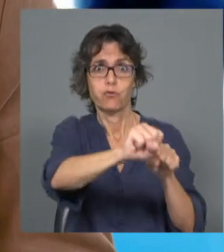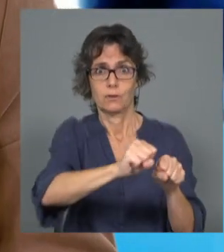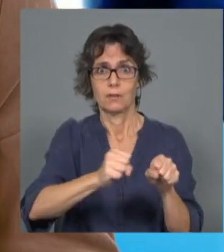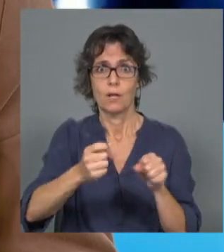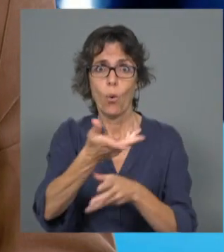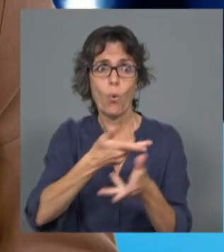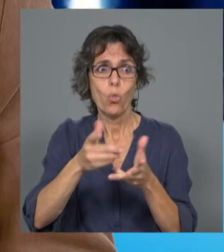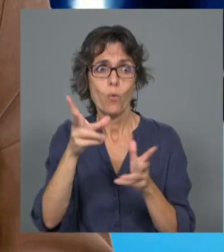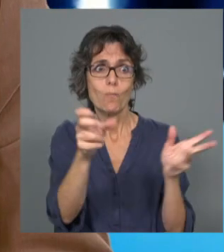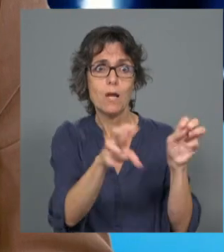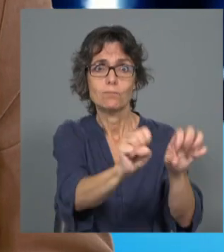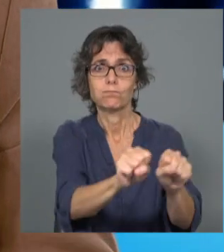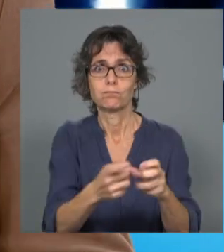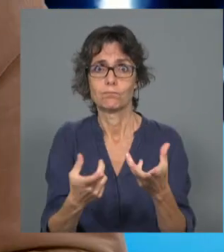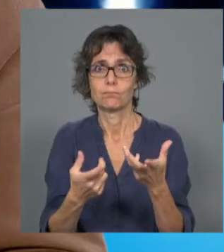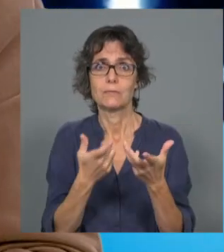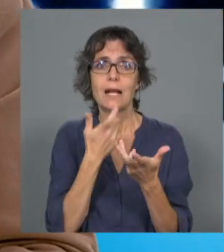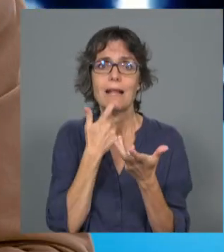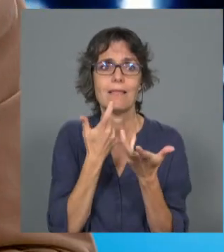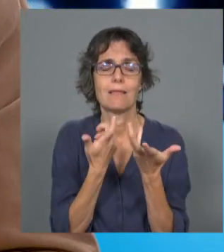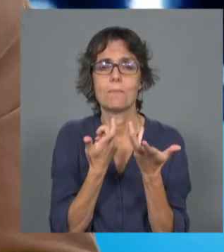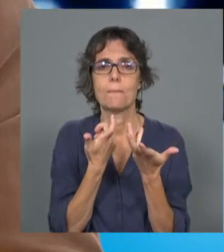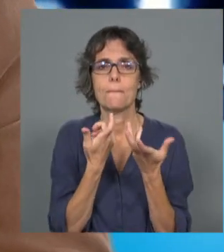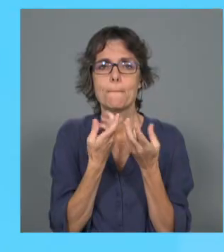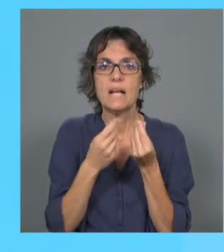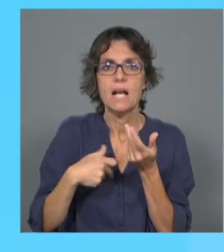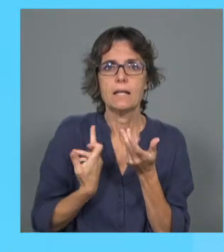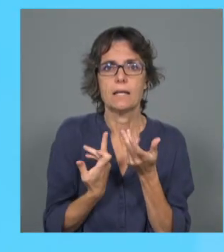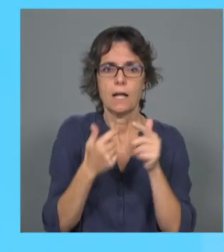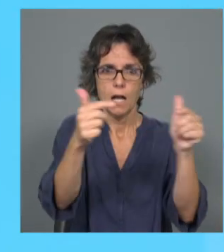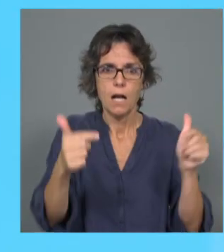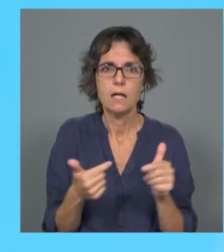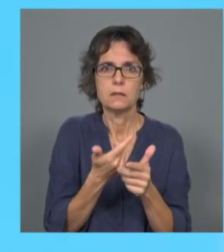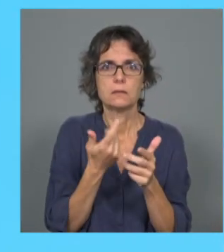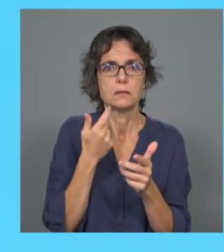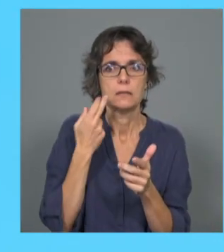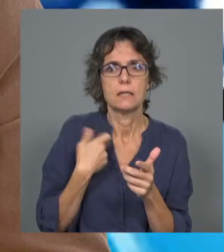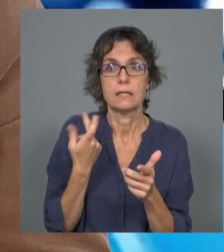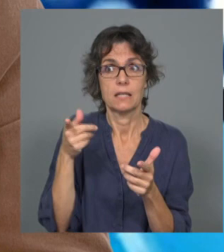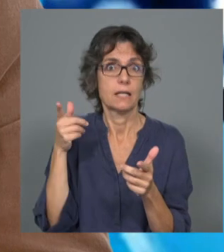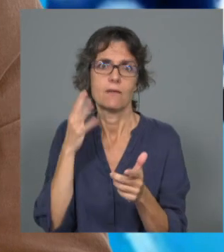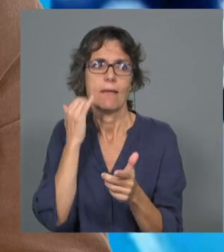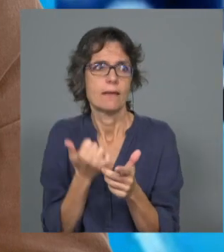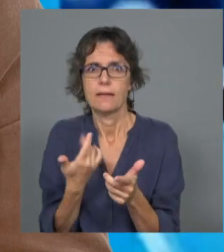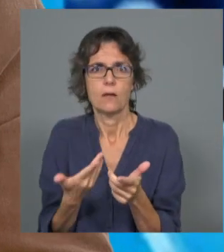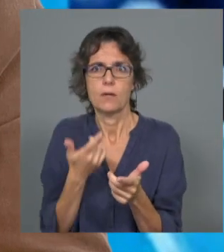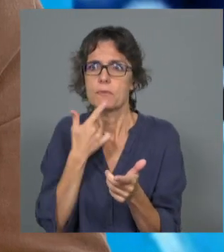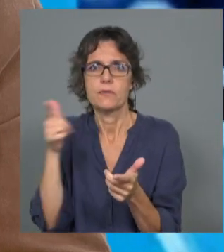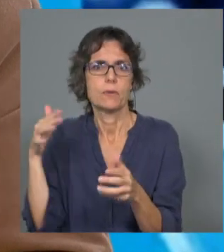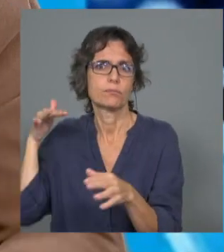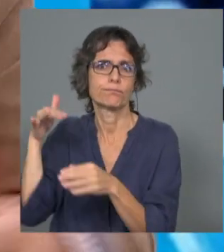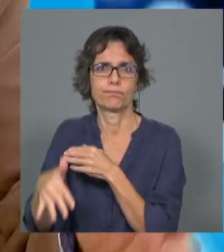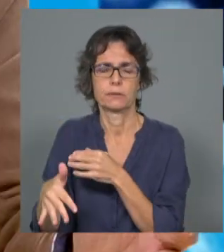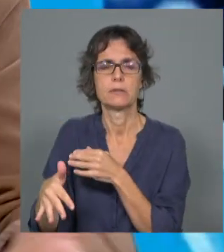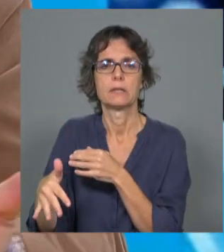terras riquíssimas em minerais e em agricultura, não é? Portanto, é um golpe desesperado. E essa condenação económica da Rússia está